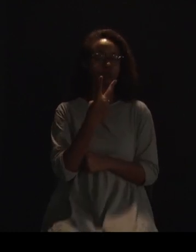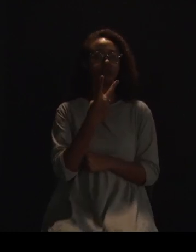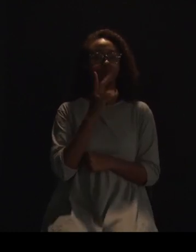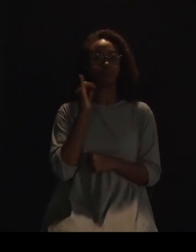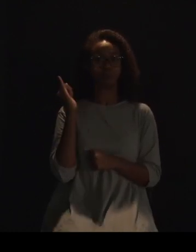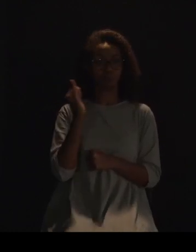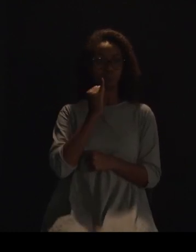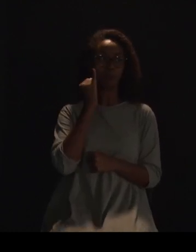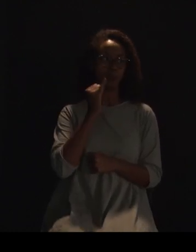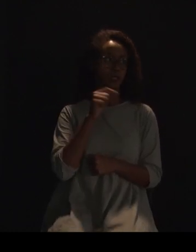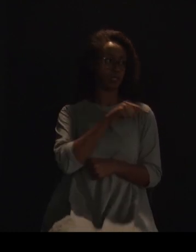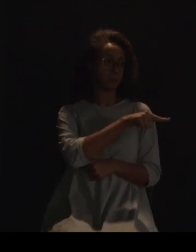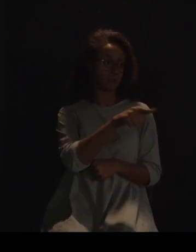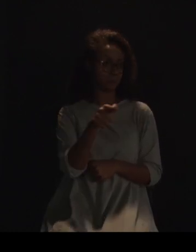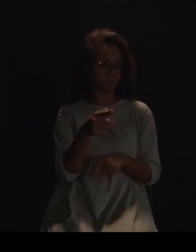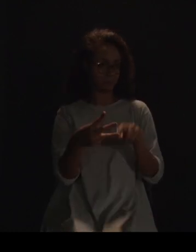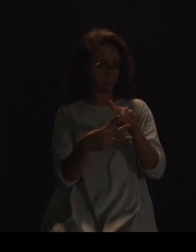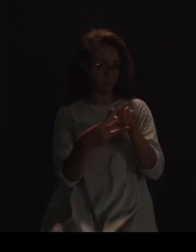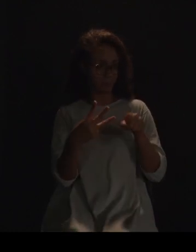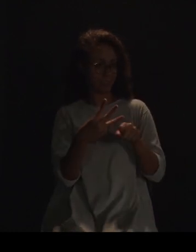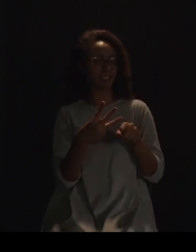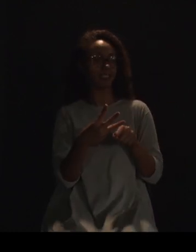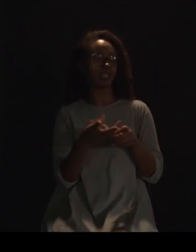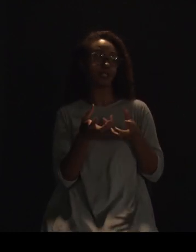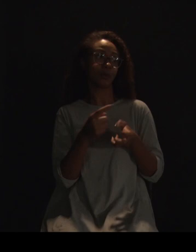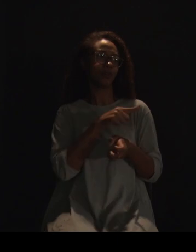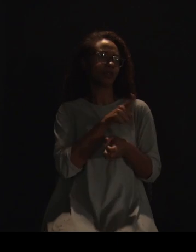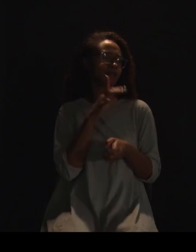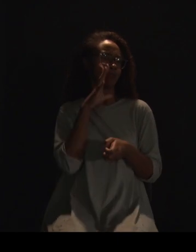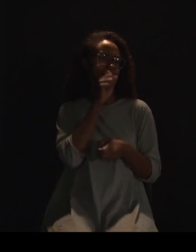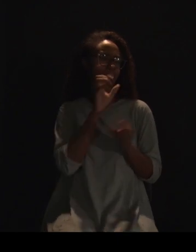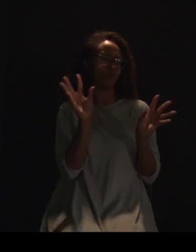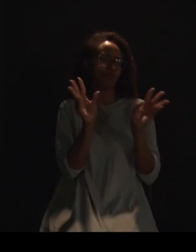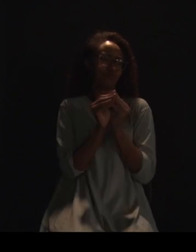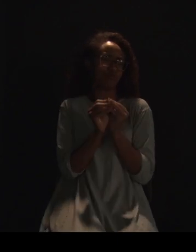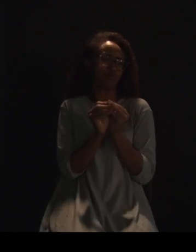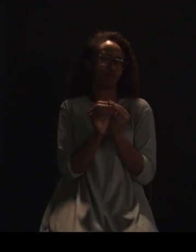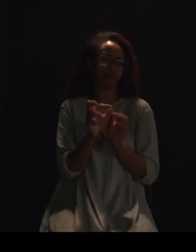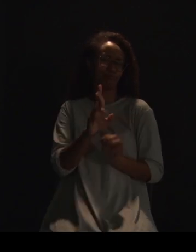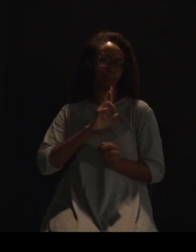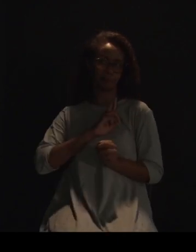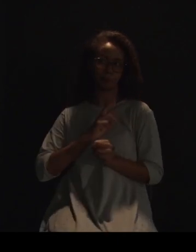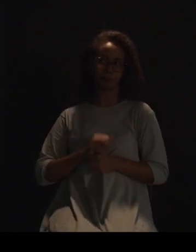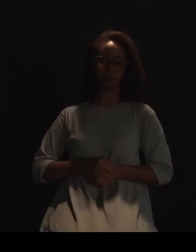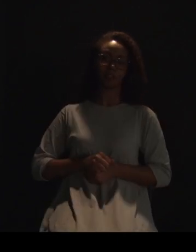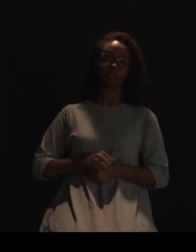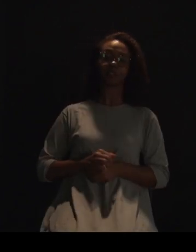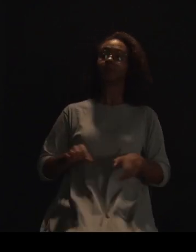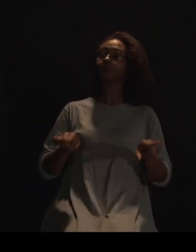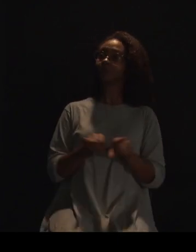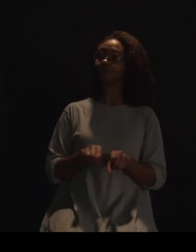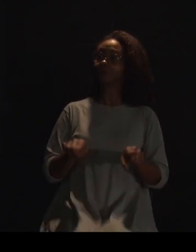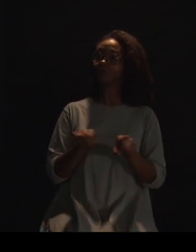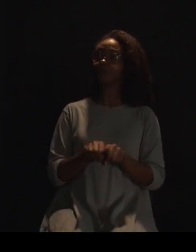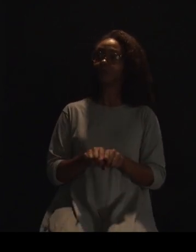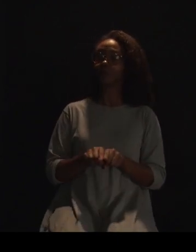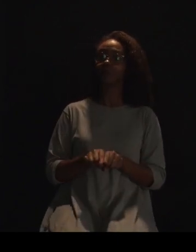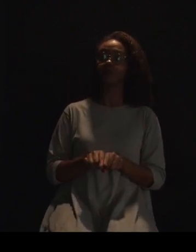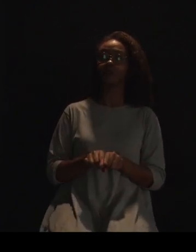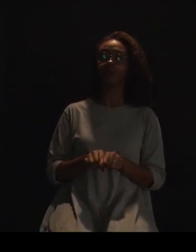para vocês três é e eu queria que vocês rapidamente responder se já 10 em suas palavras